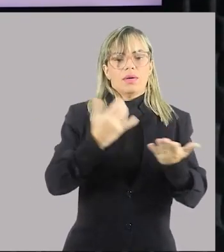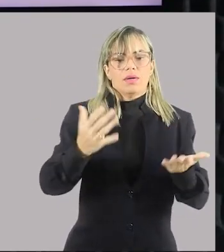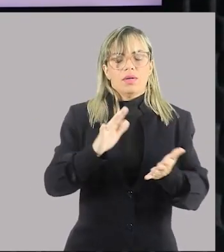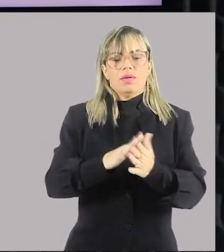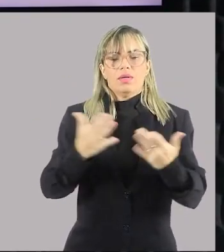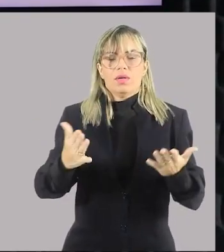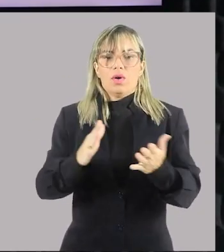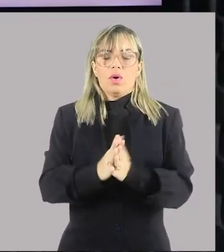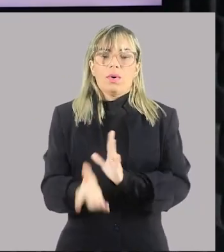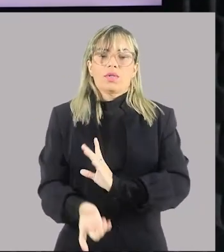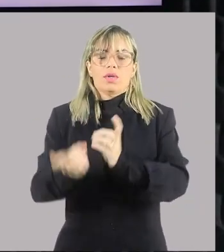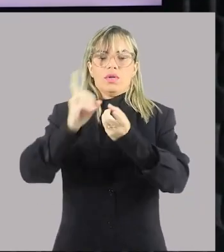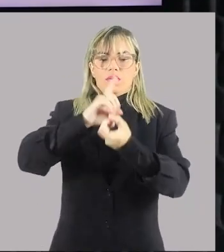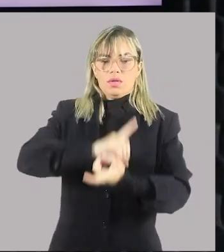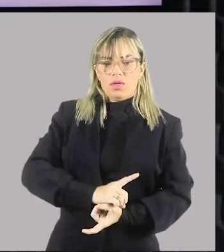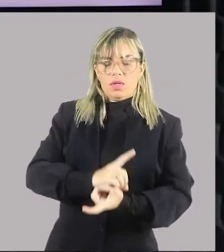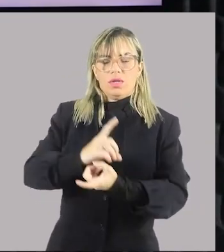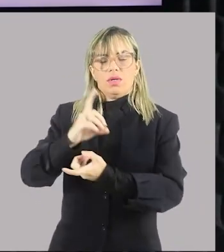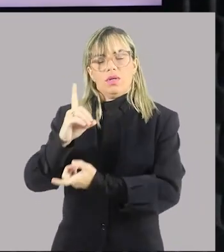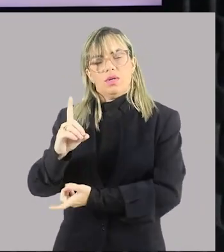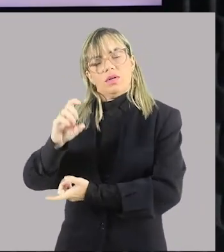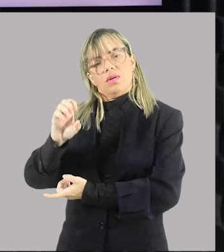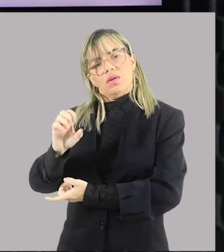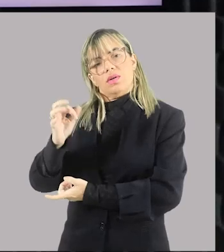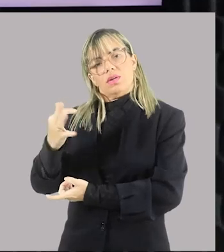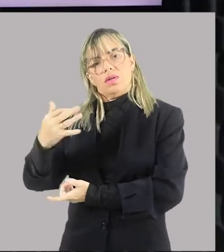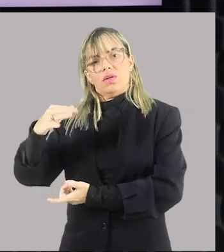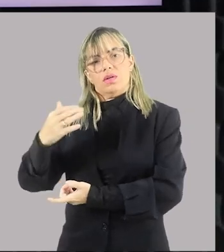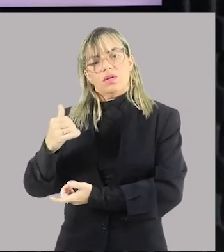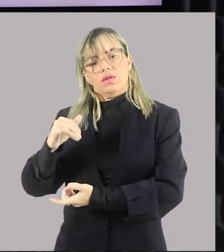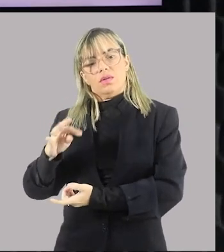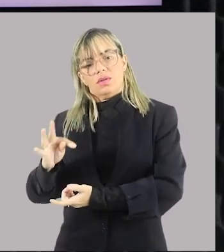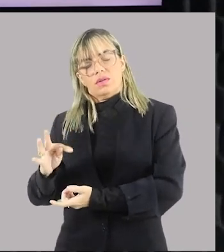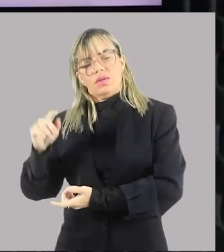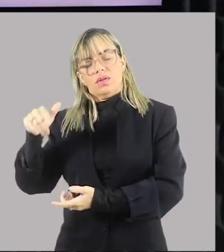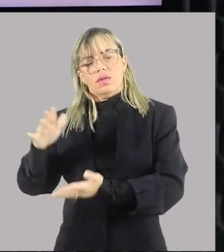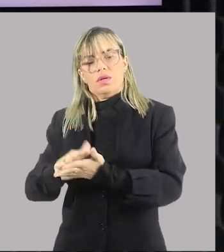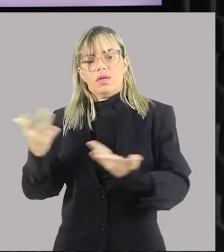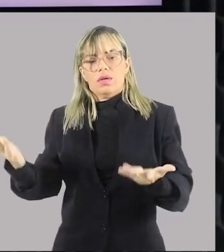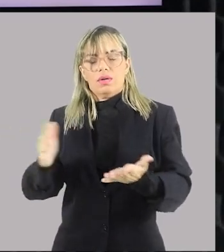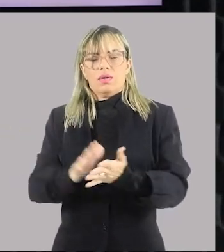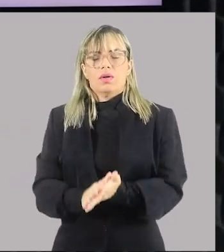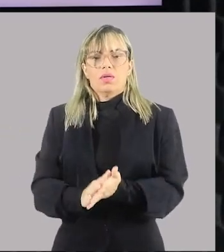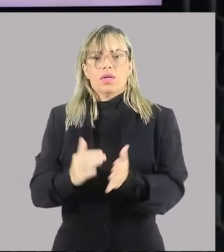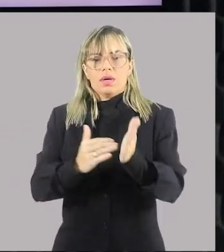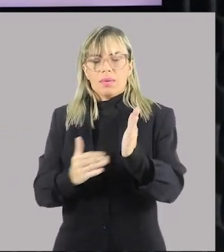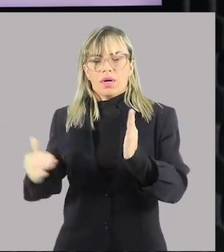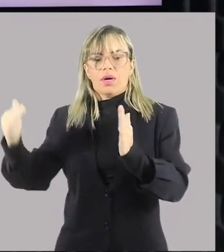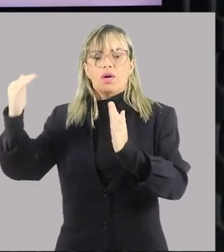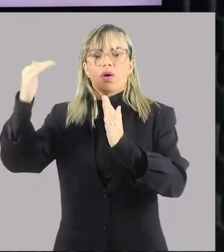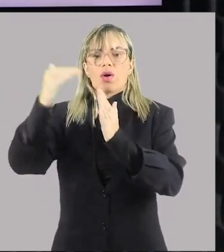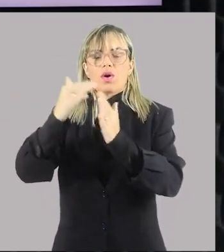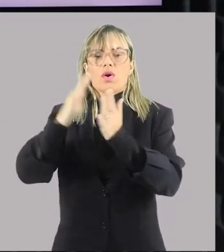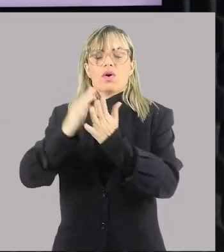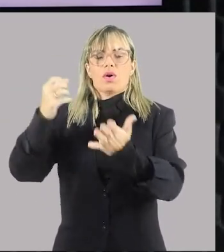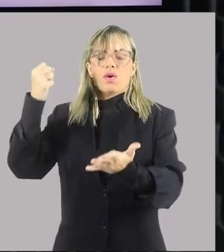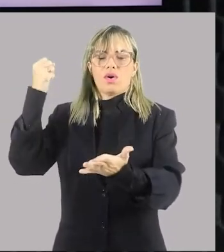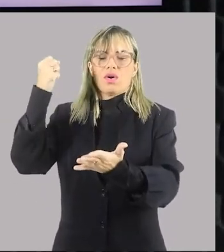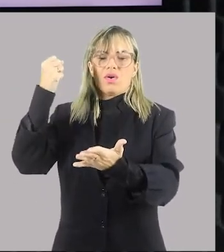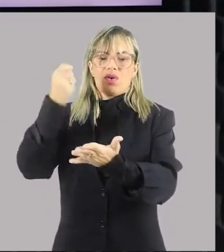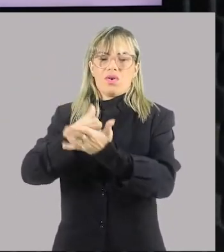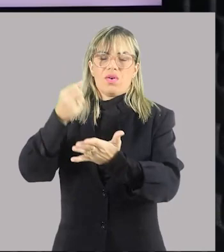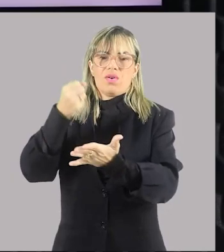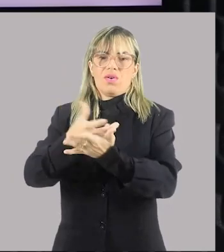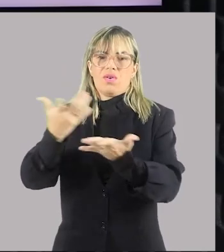ser negativa, deficitária, quando a minha compra é maior do que a minha venda, quando a minha importação